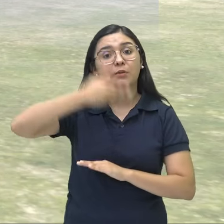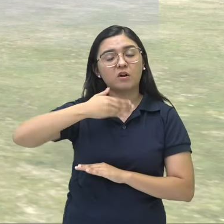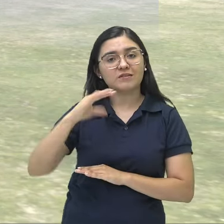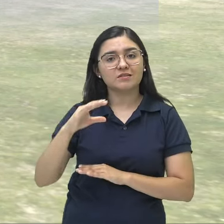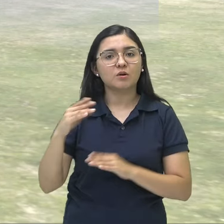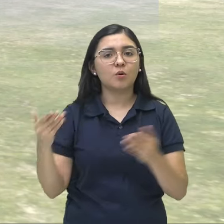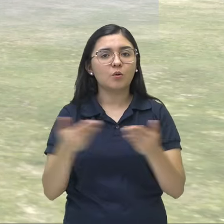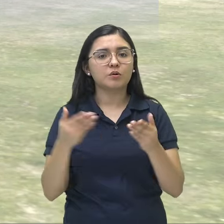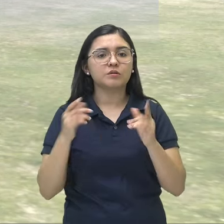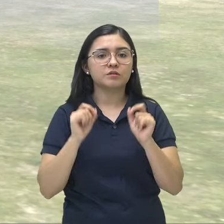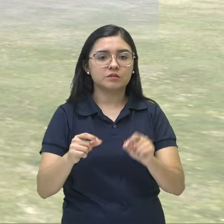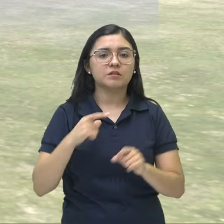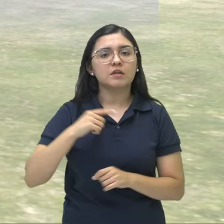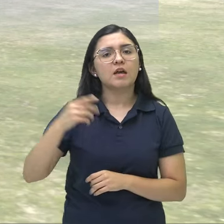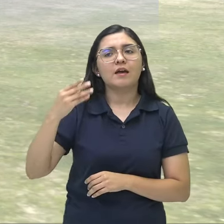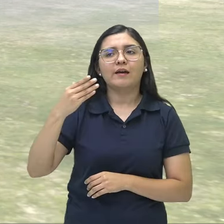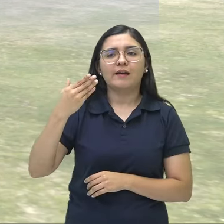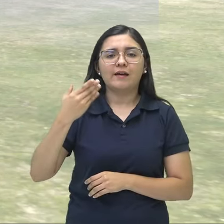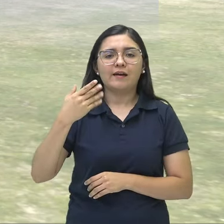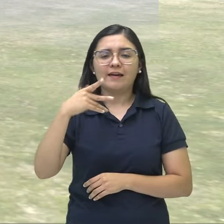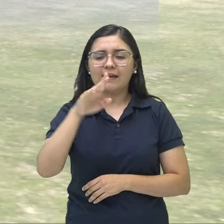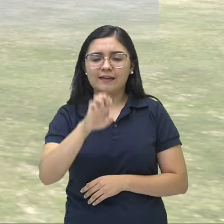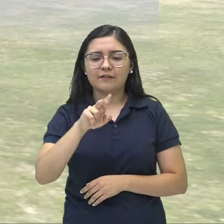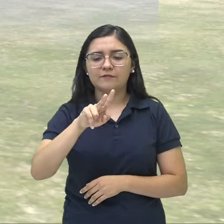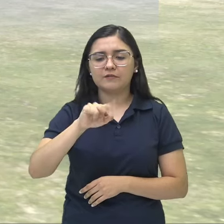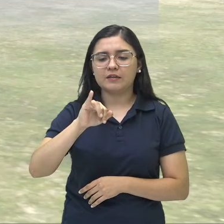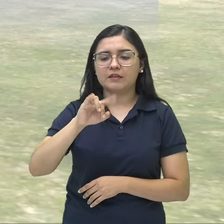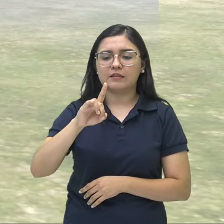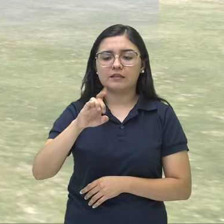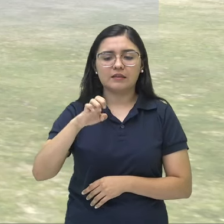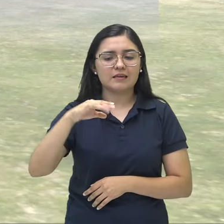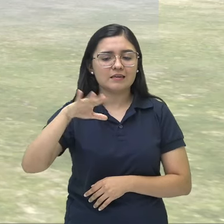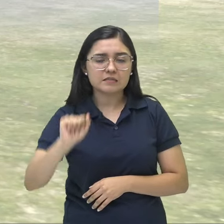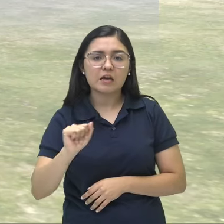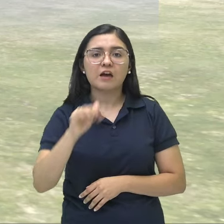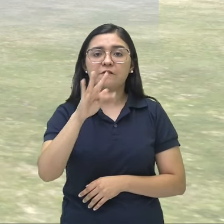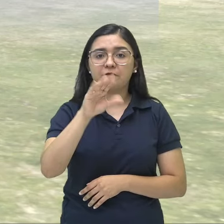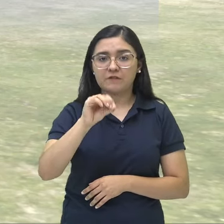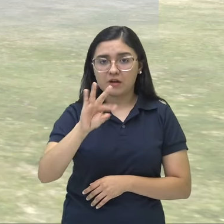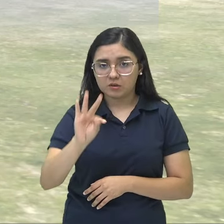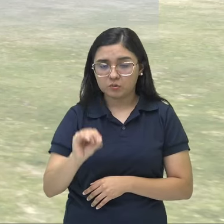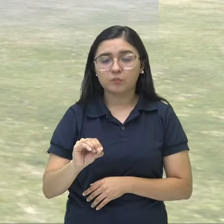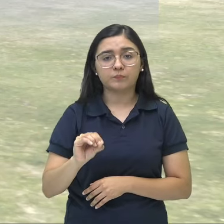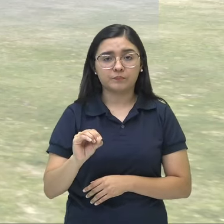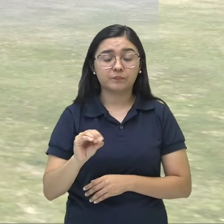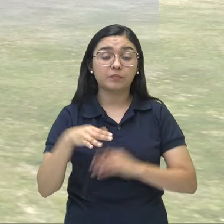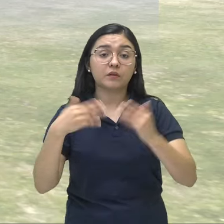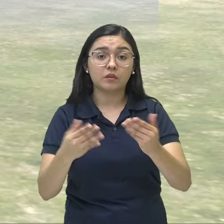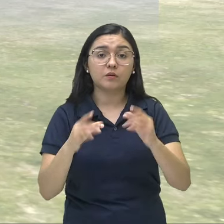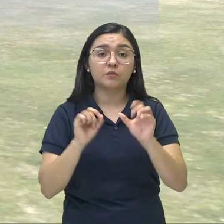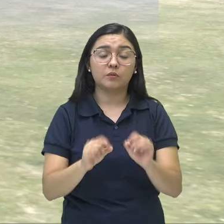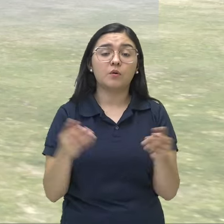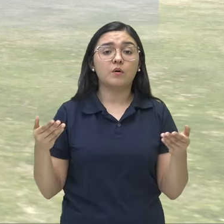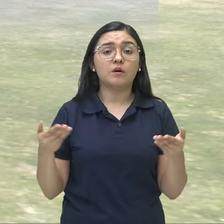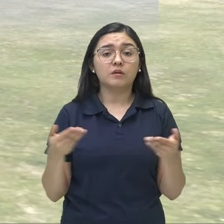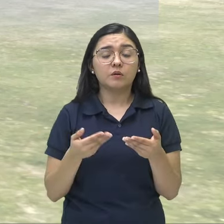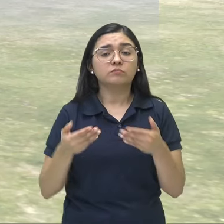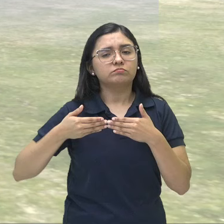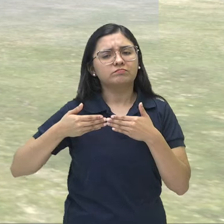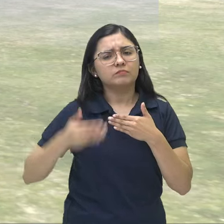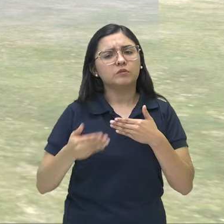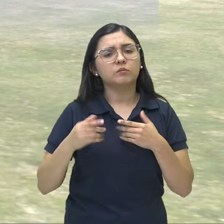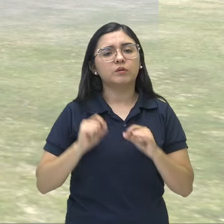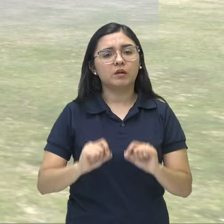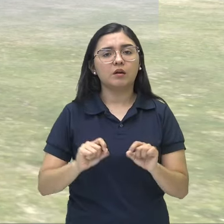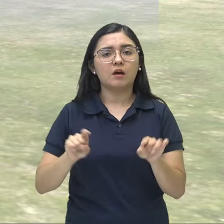dia a gente chama de evidência científica, ou método científico, ou fato científico. Então, foi a partir daí,